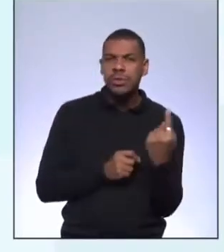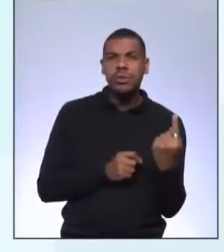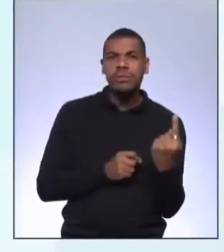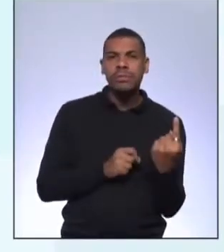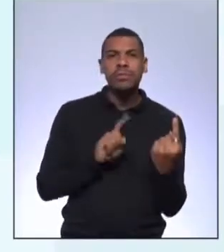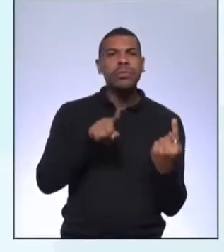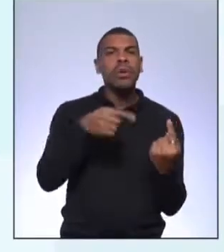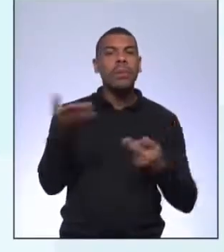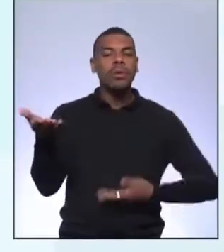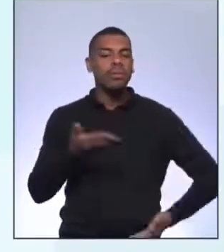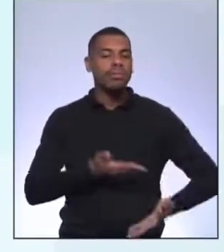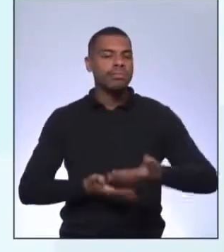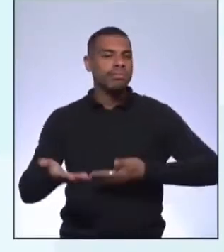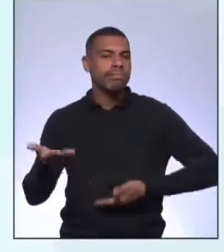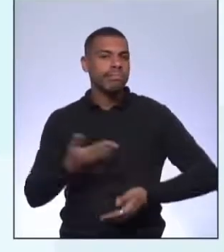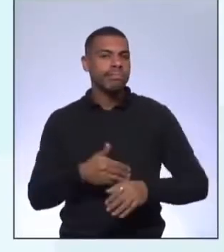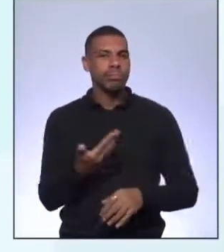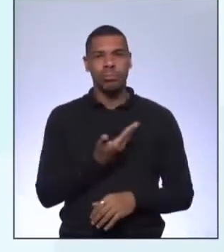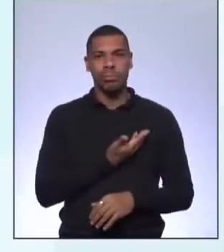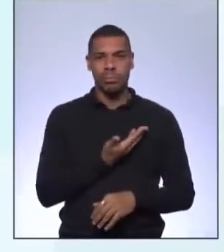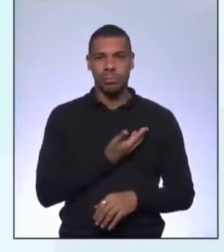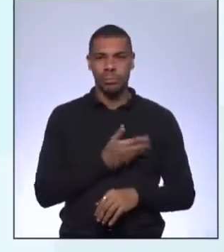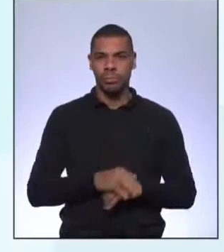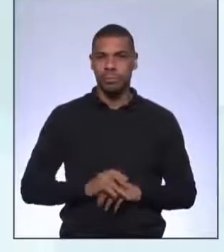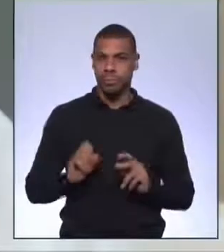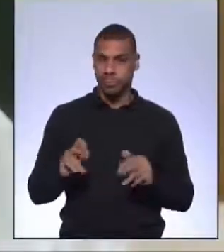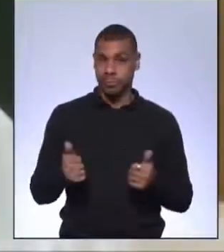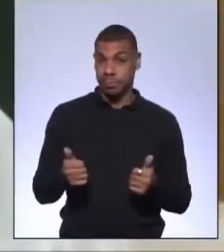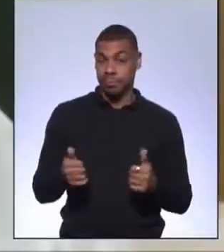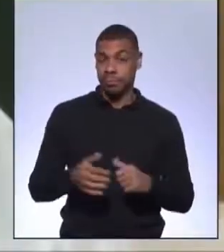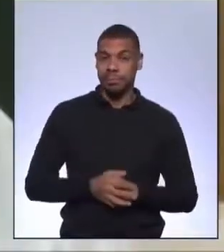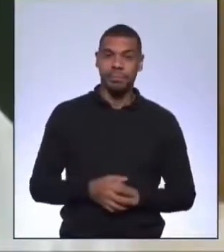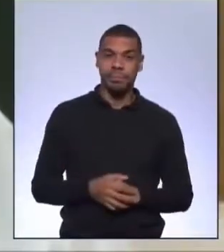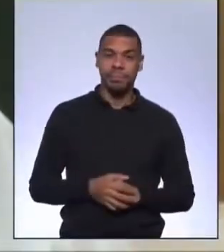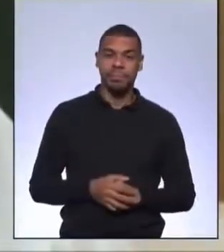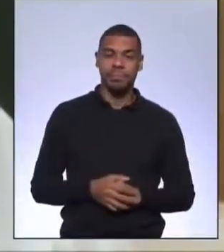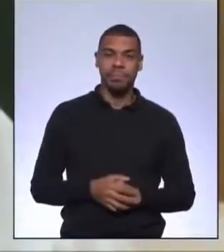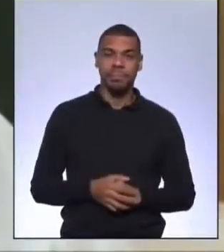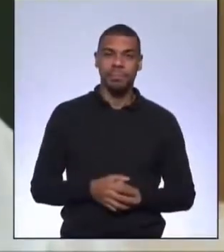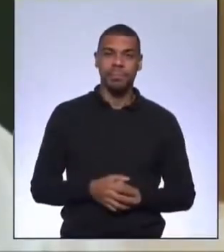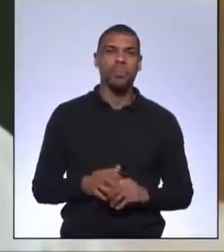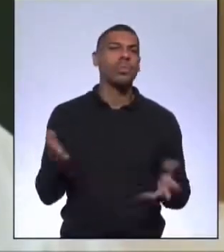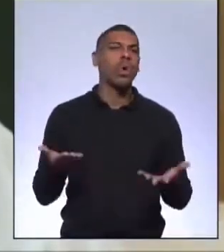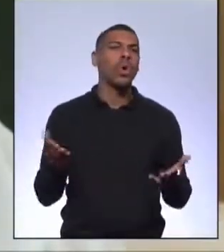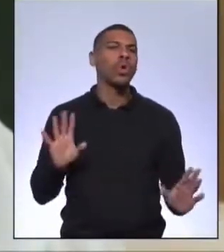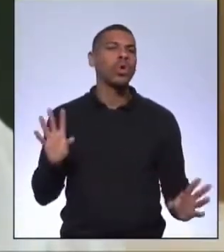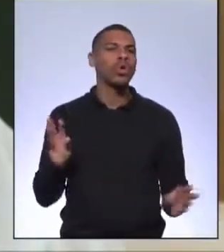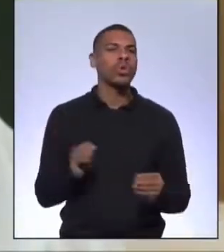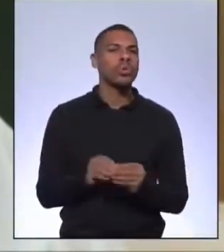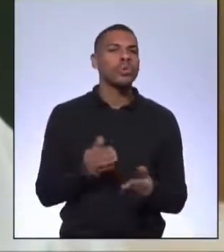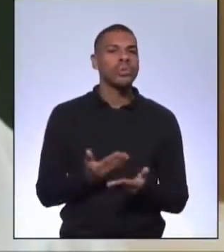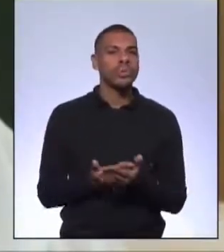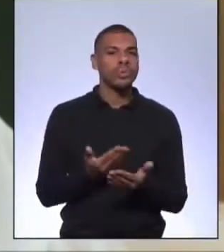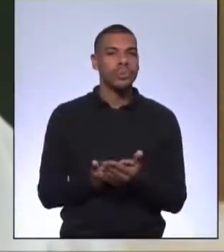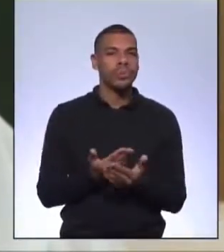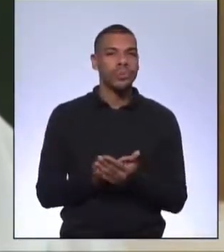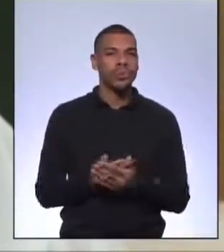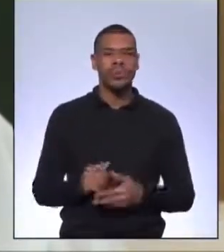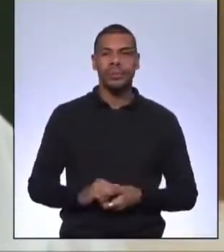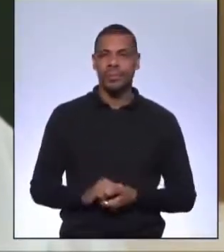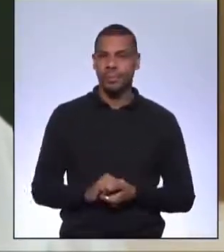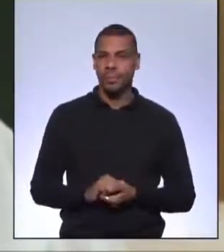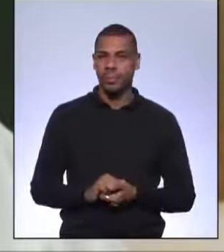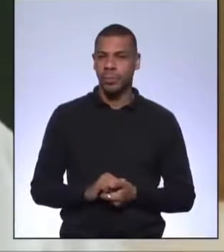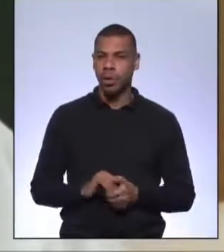depois compartilhe com seus colegas, tá bom? Bom, o que que nós fizemos nessa aula aqui, né?